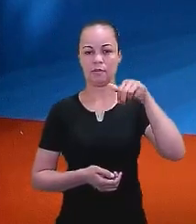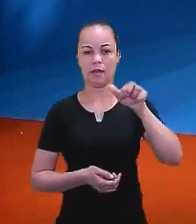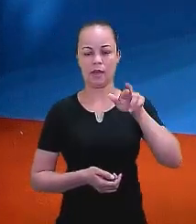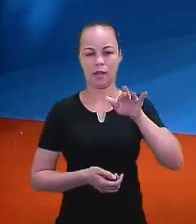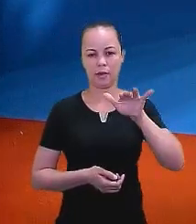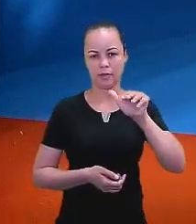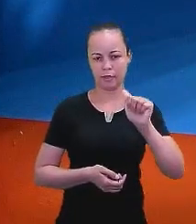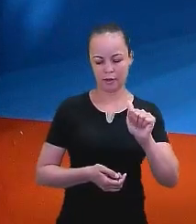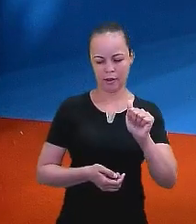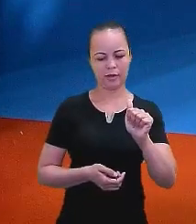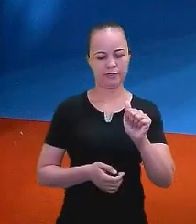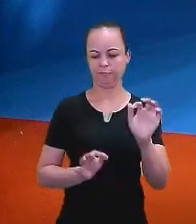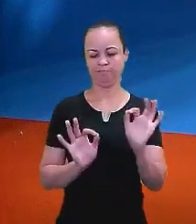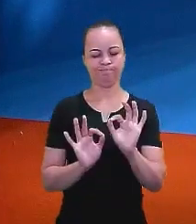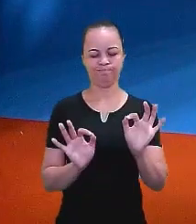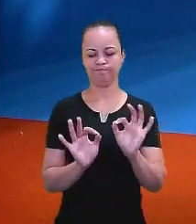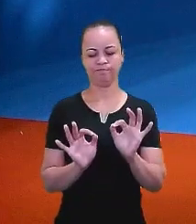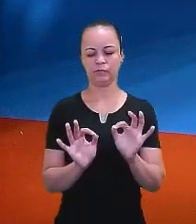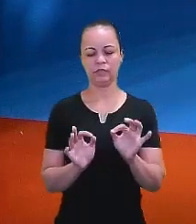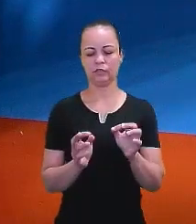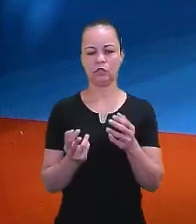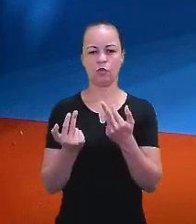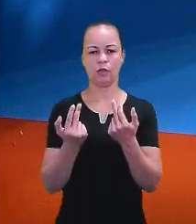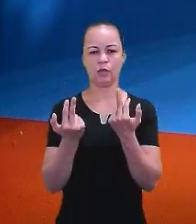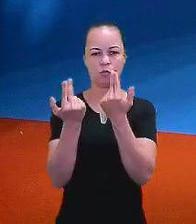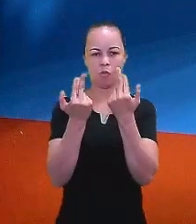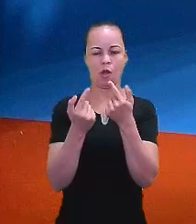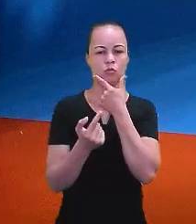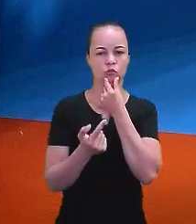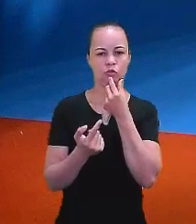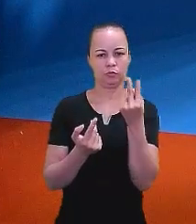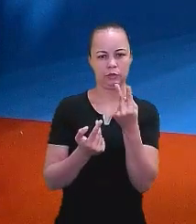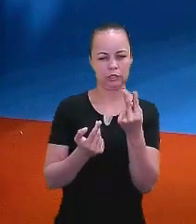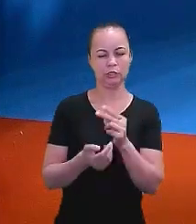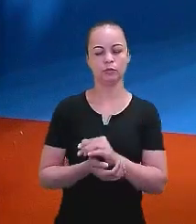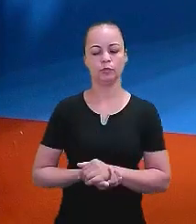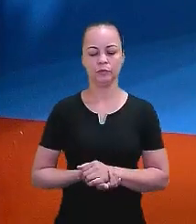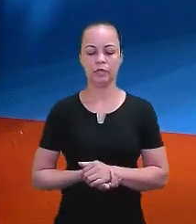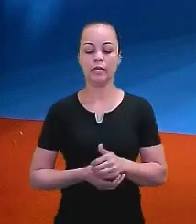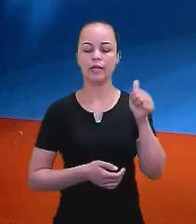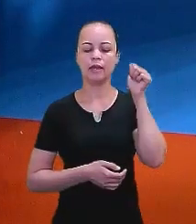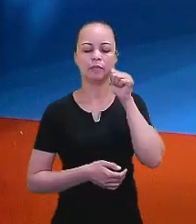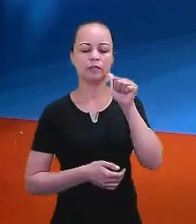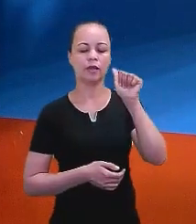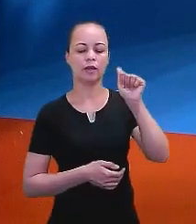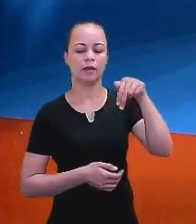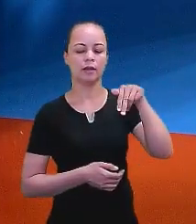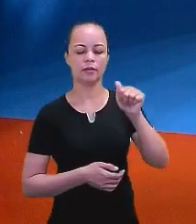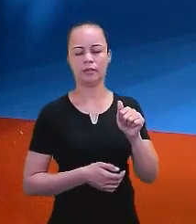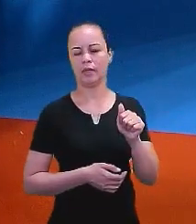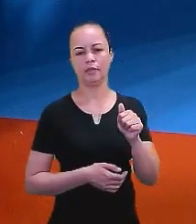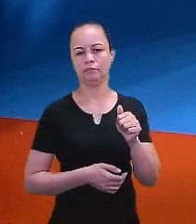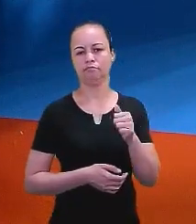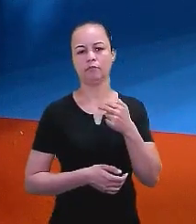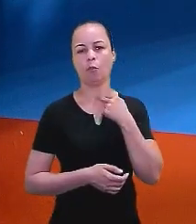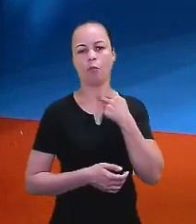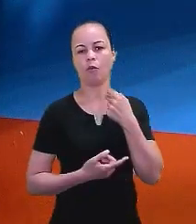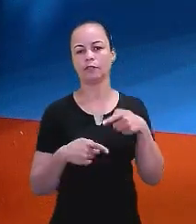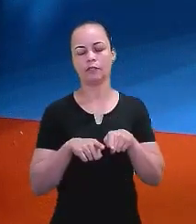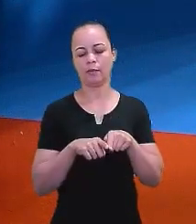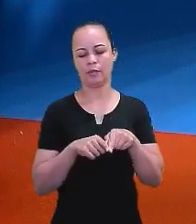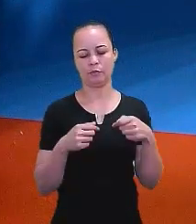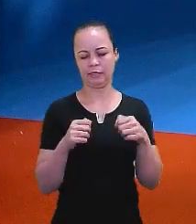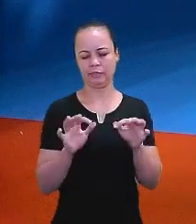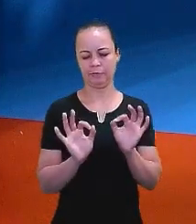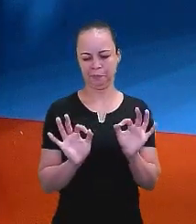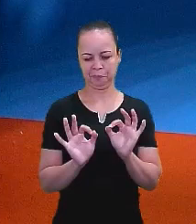não é equivalente a João e Pedro, e Ana já está irredutível, a fração dela. Então, não precisa fazer